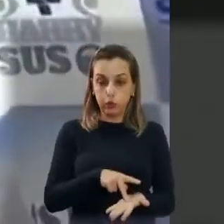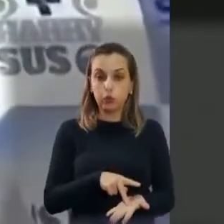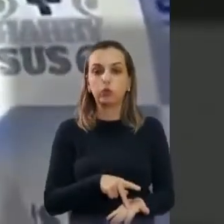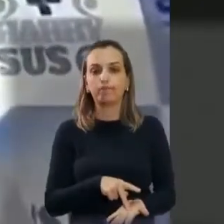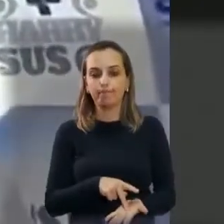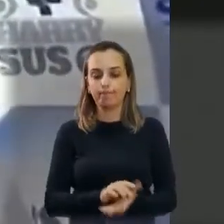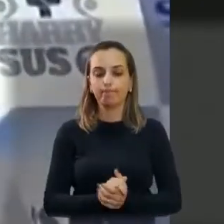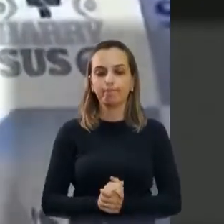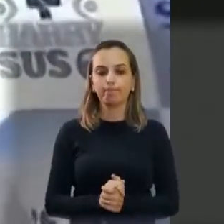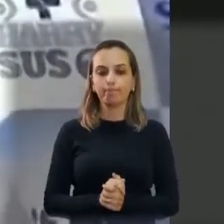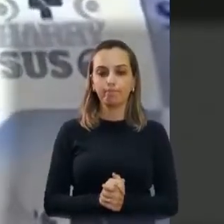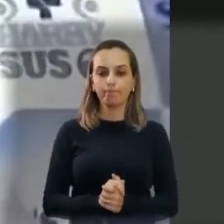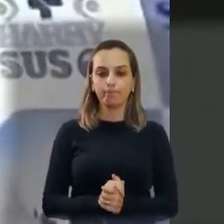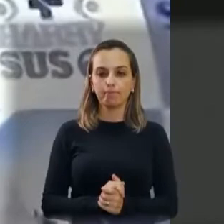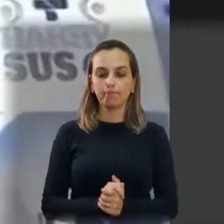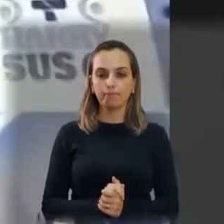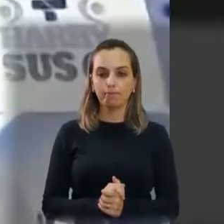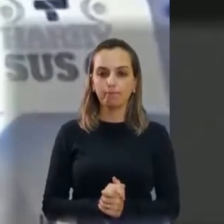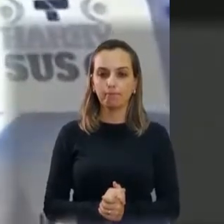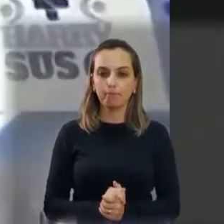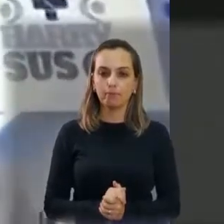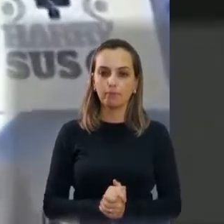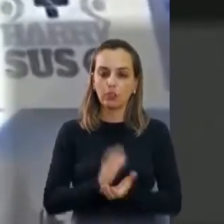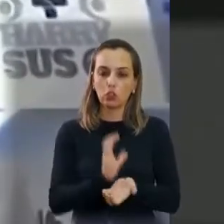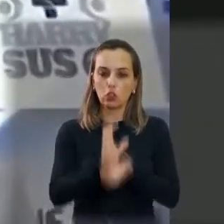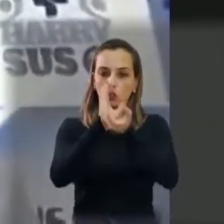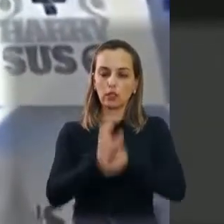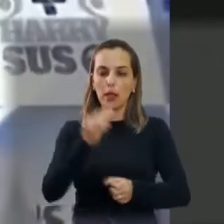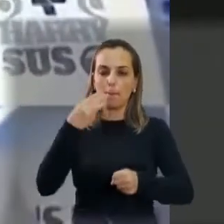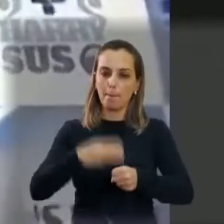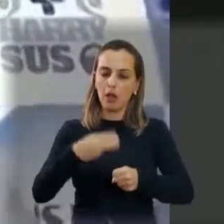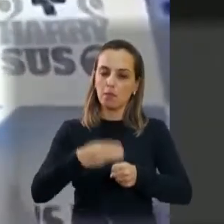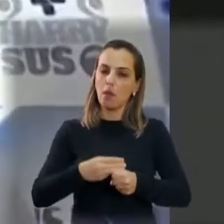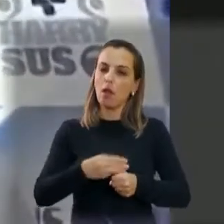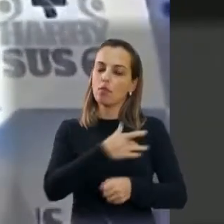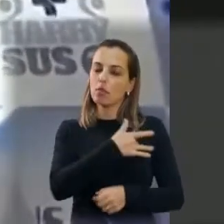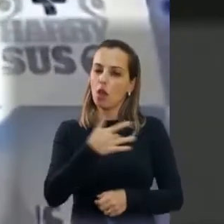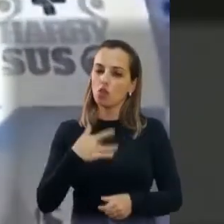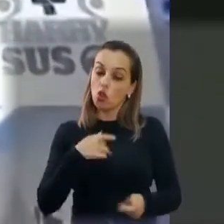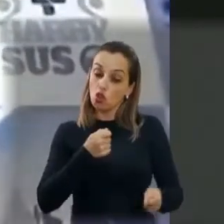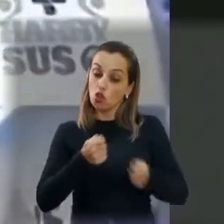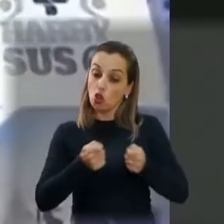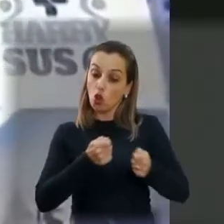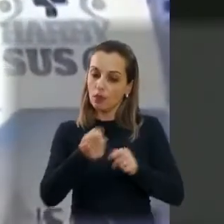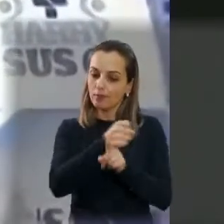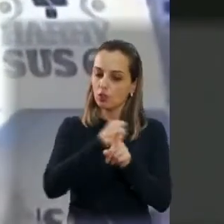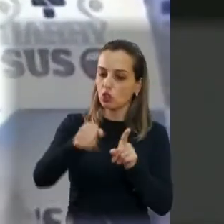dessa situação. O Conselho Municipal de Saúde, ele representa o controle social.